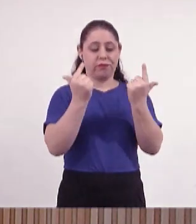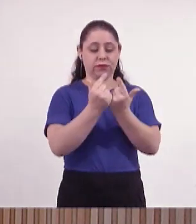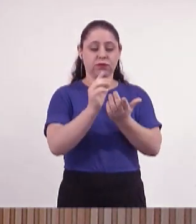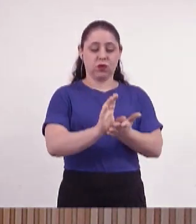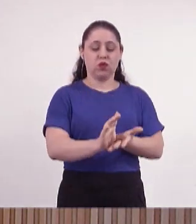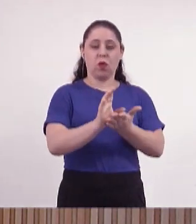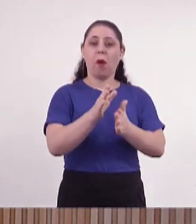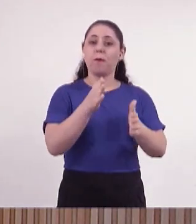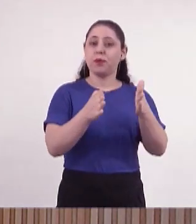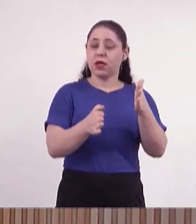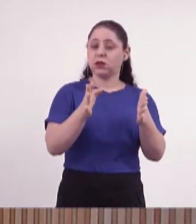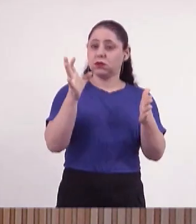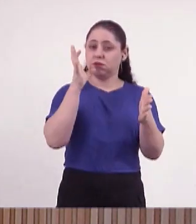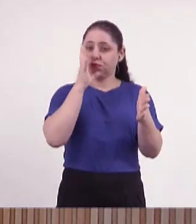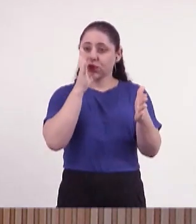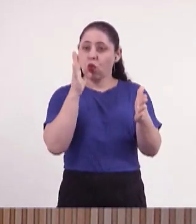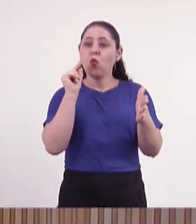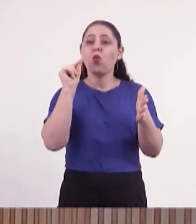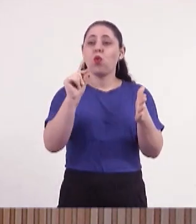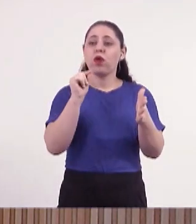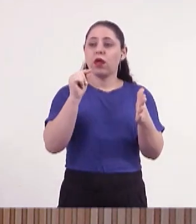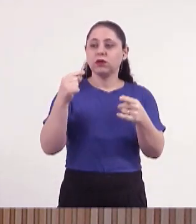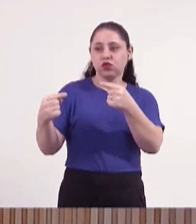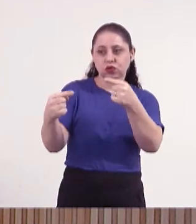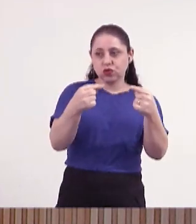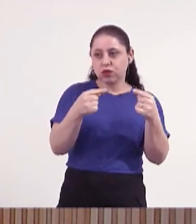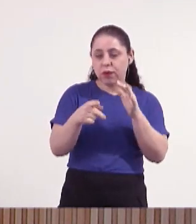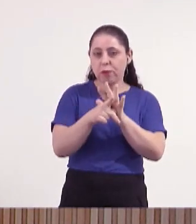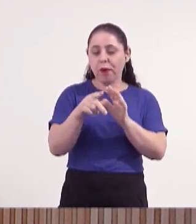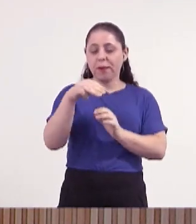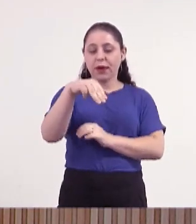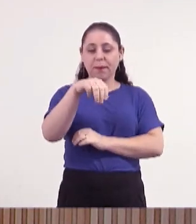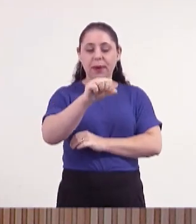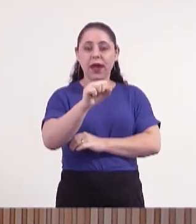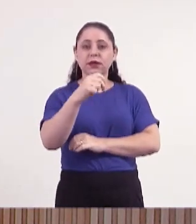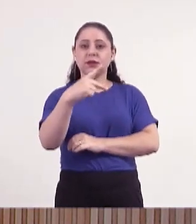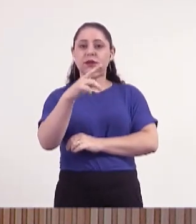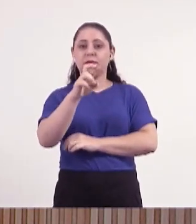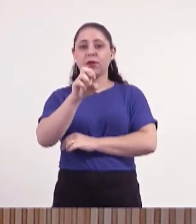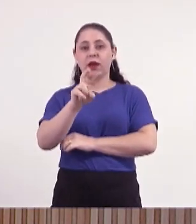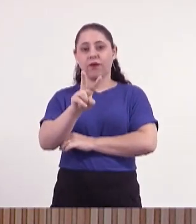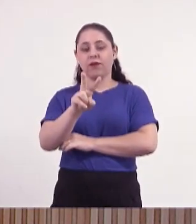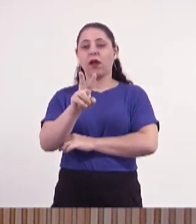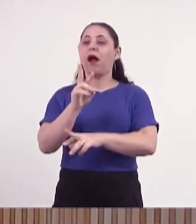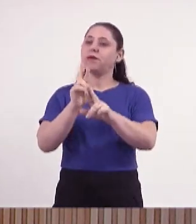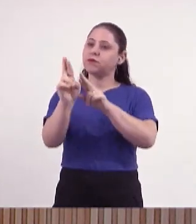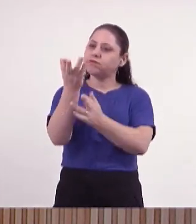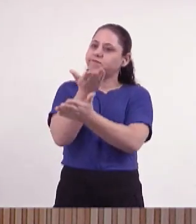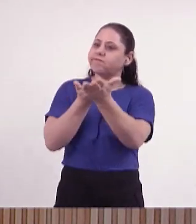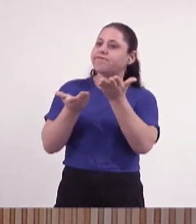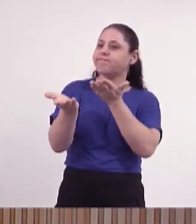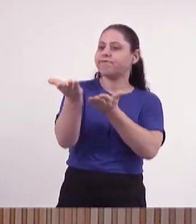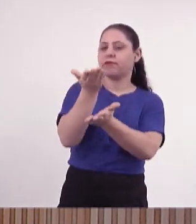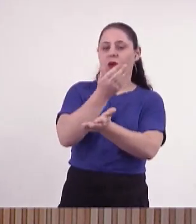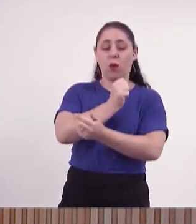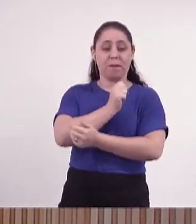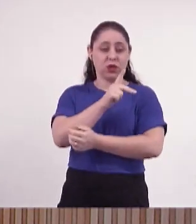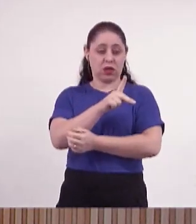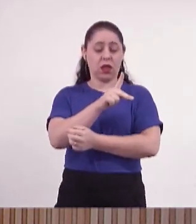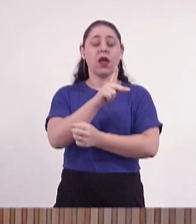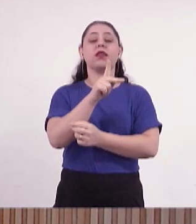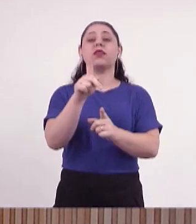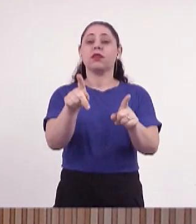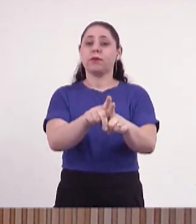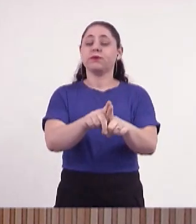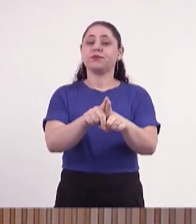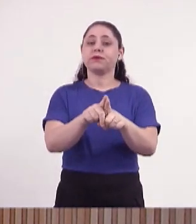uma comissão temporária que acompanha a situação do MS-Prev, também intermediou negociações entre os aposentados e o